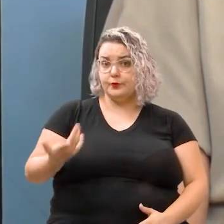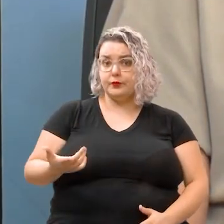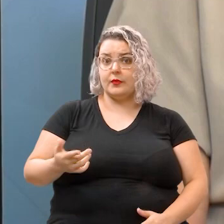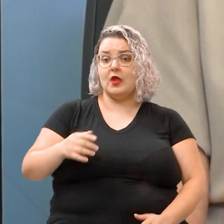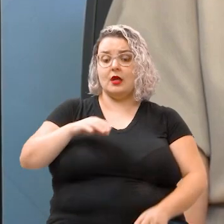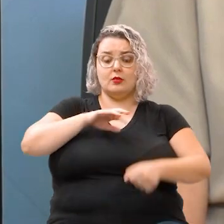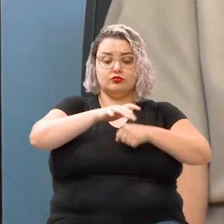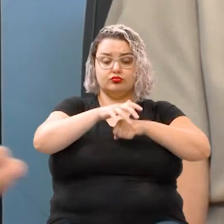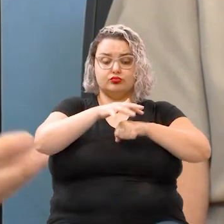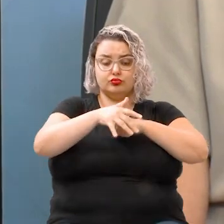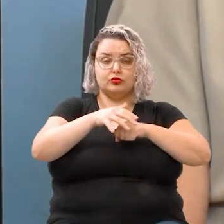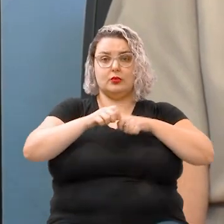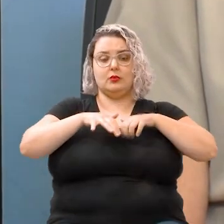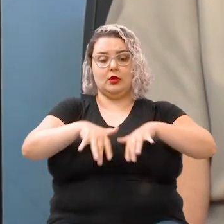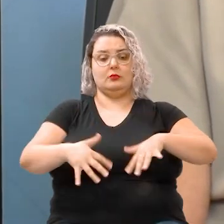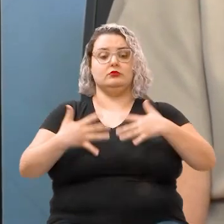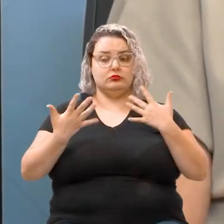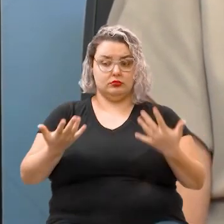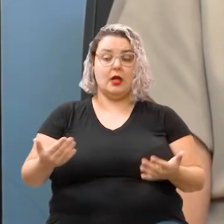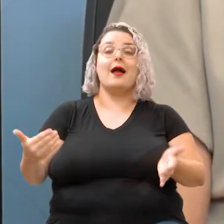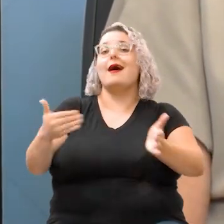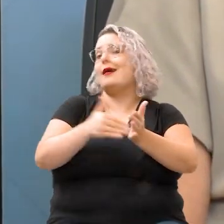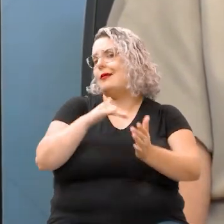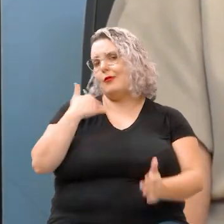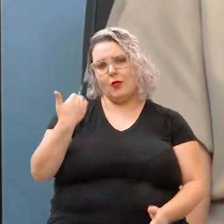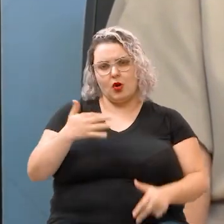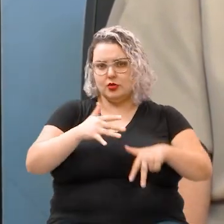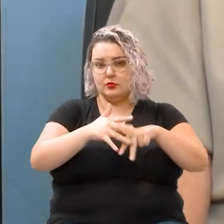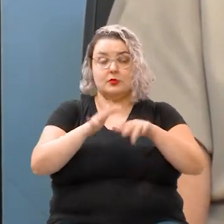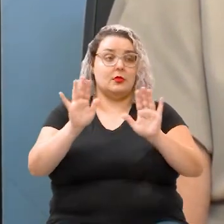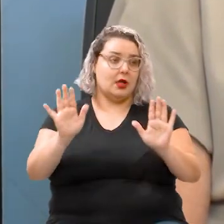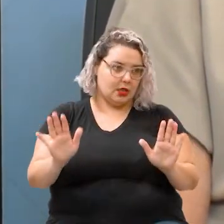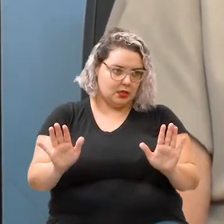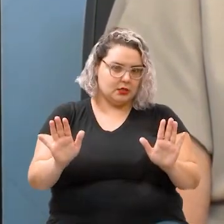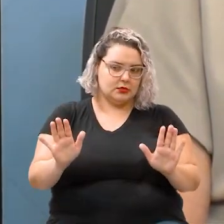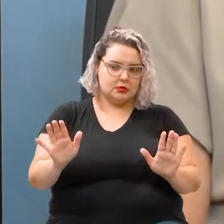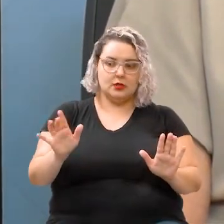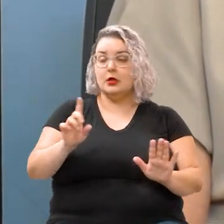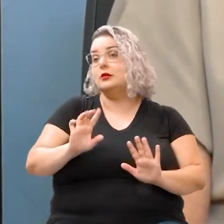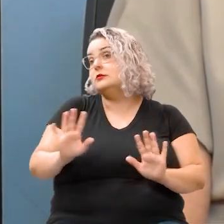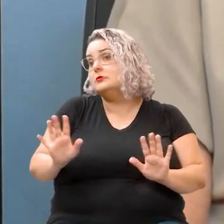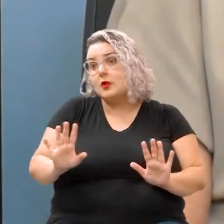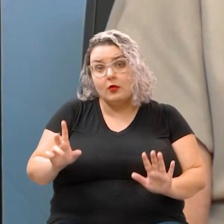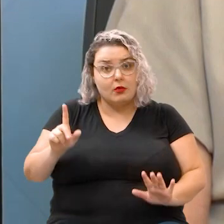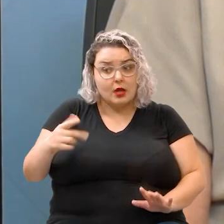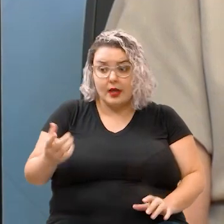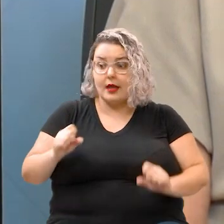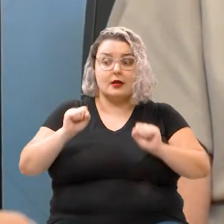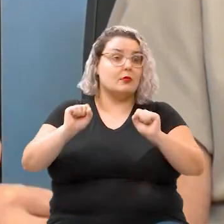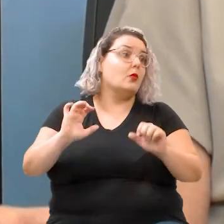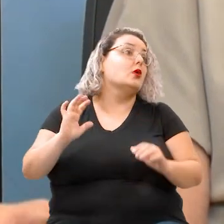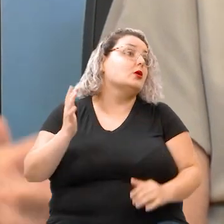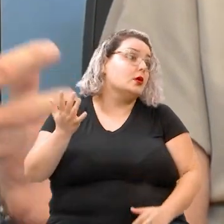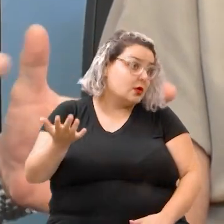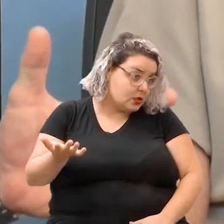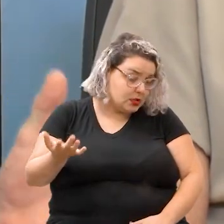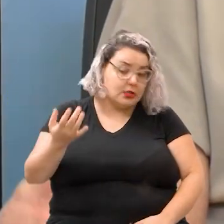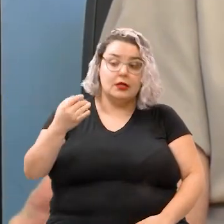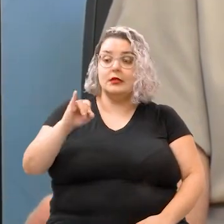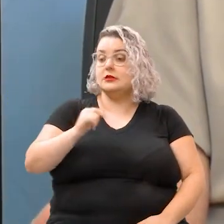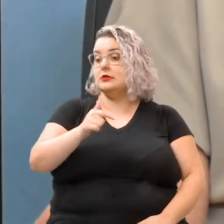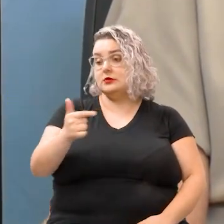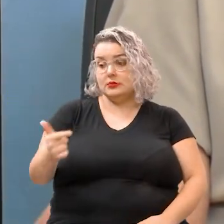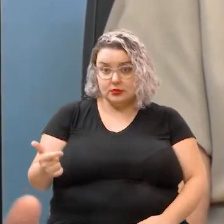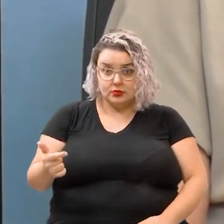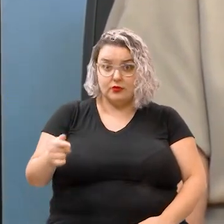infecção generalizada ou septicemia até óbito do paciente. Mas, enfim, não é algo que pode acontecer se não houver